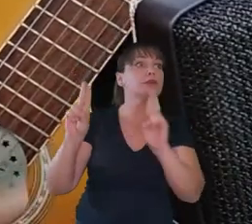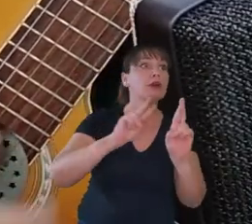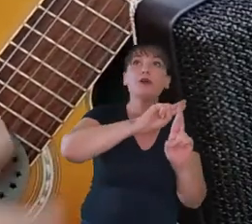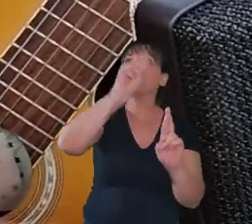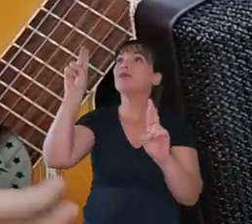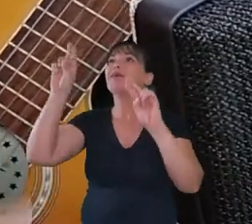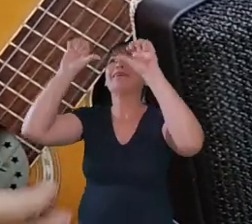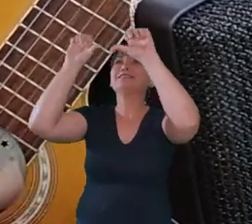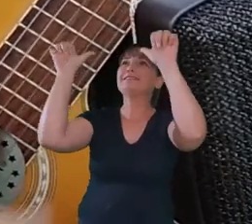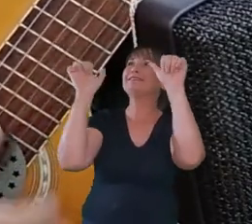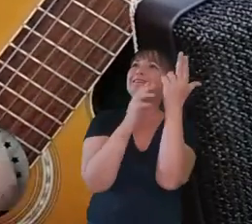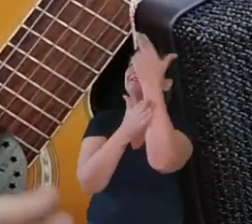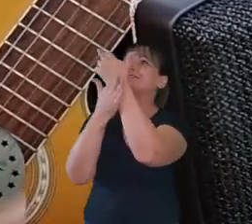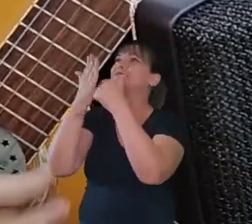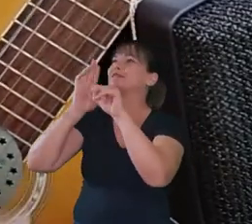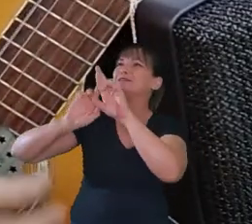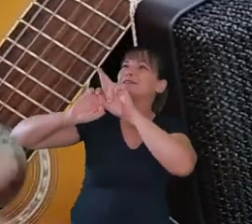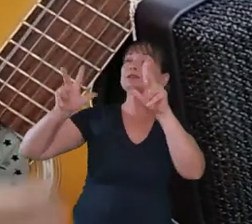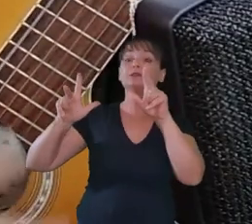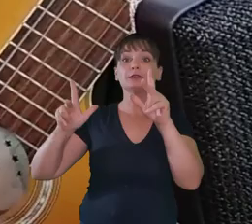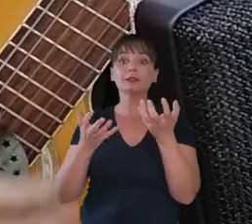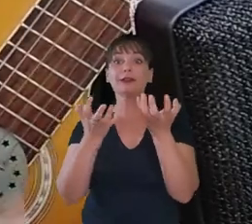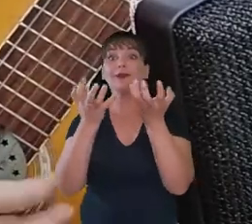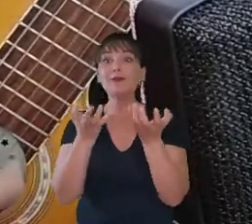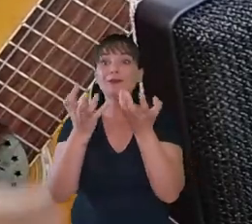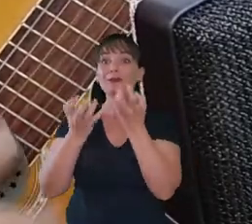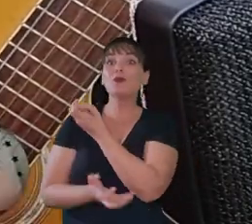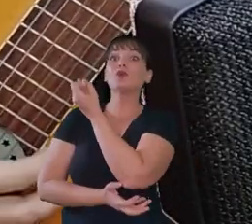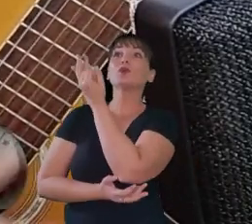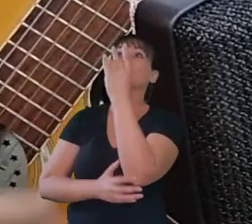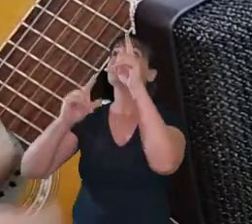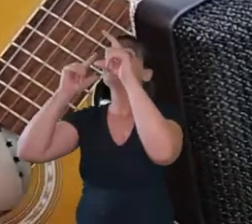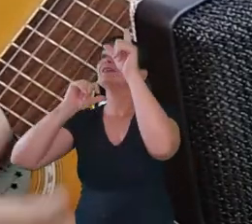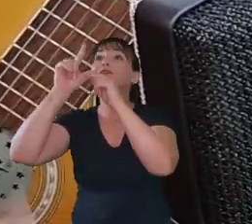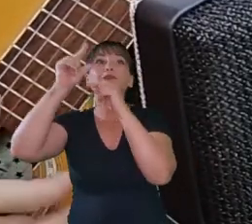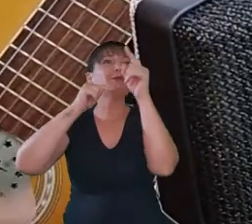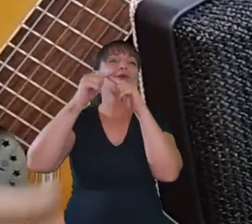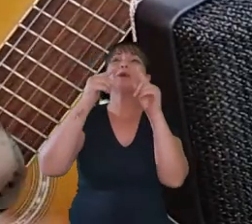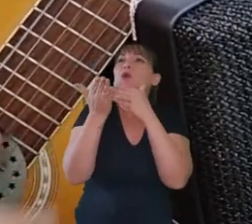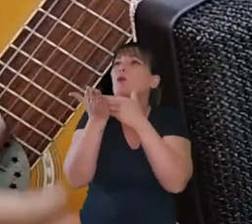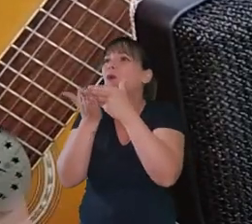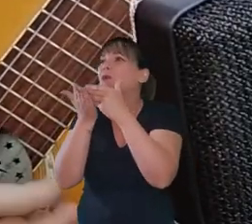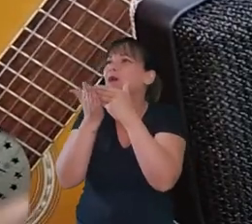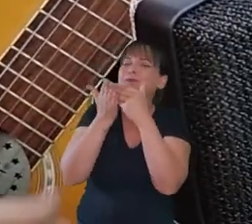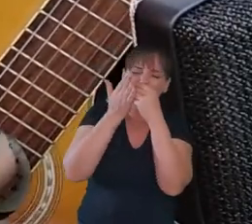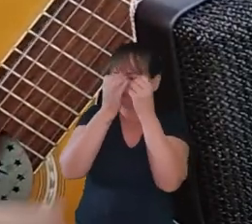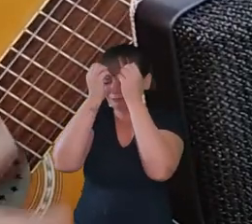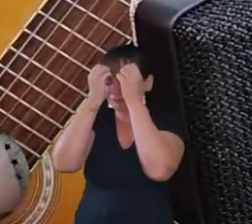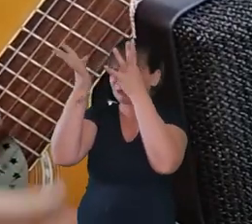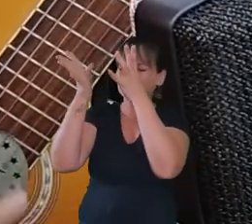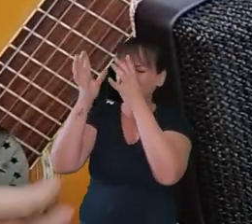jeito e desenhos pra formar. Quero contar as estrelas, mas começo e perco a conta.